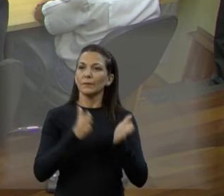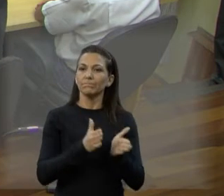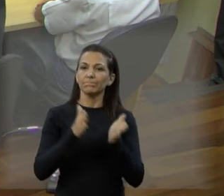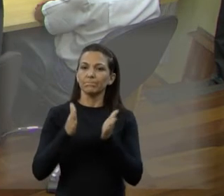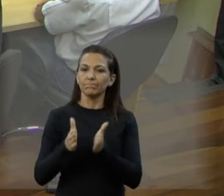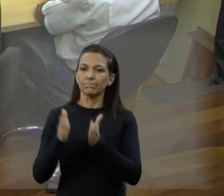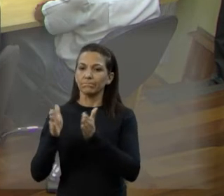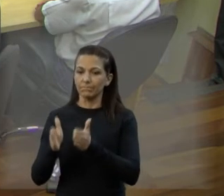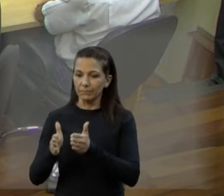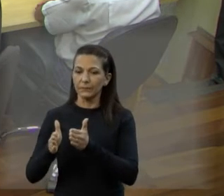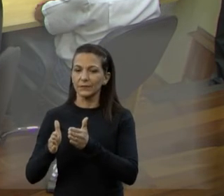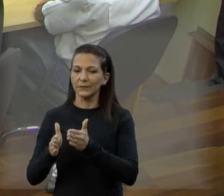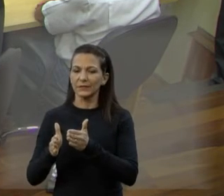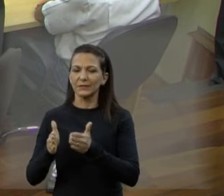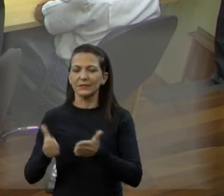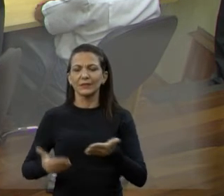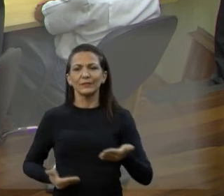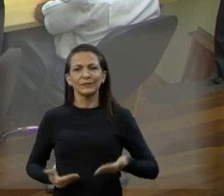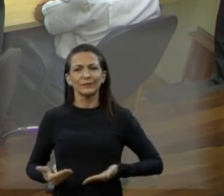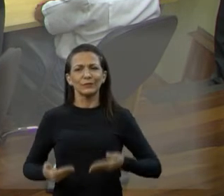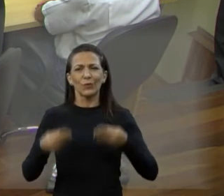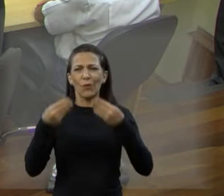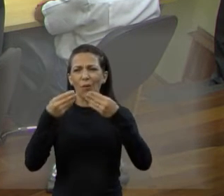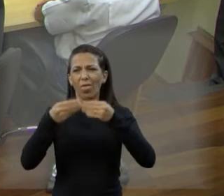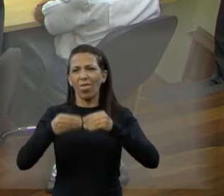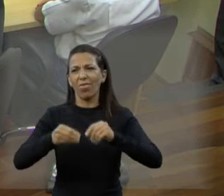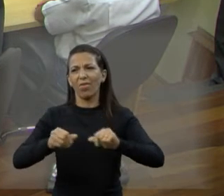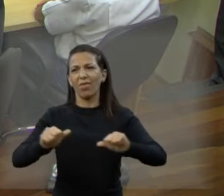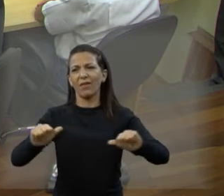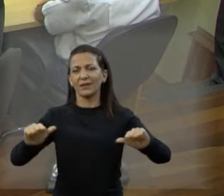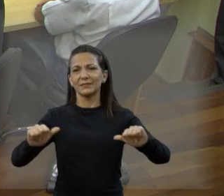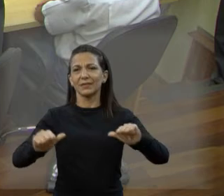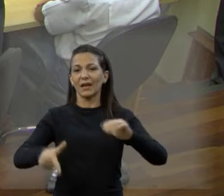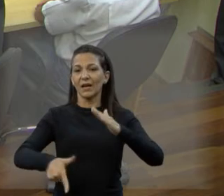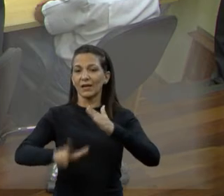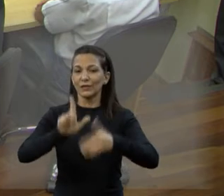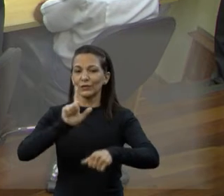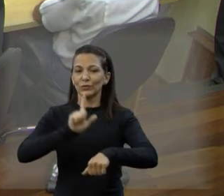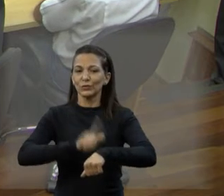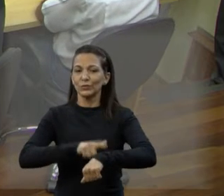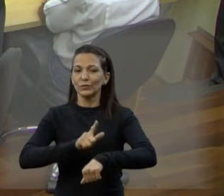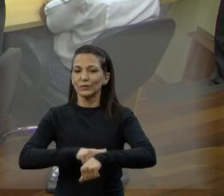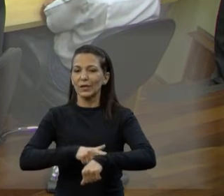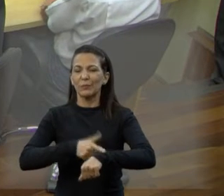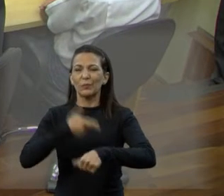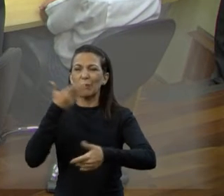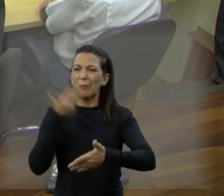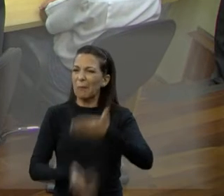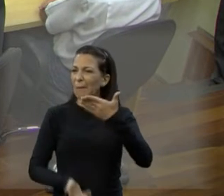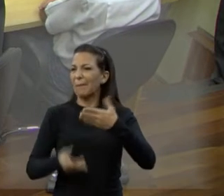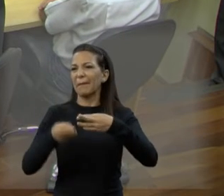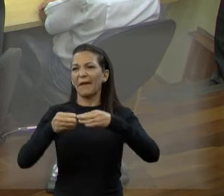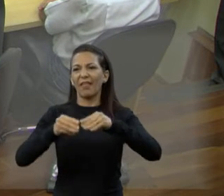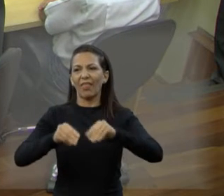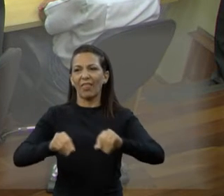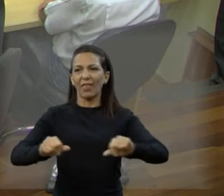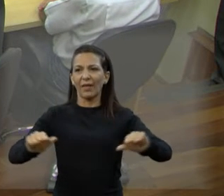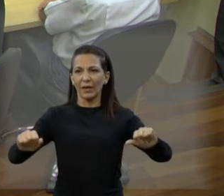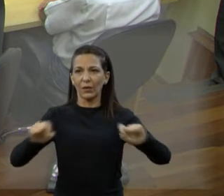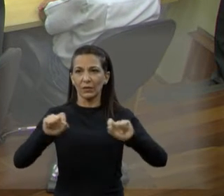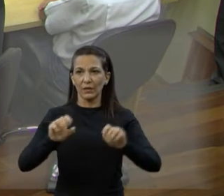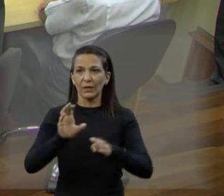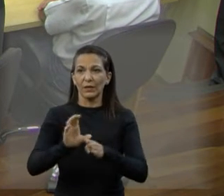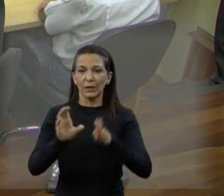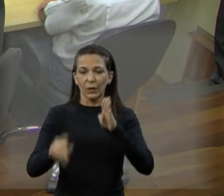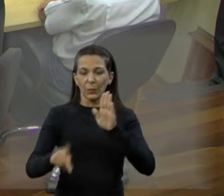de serviço mal feito que estraga antes do tempo isso aí vem mostrando a grandiosidade que a